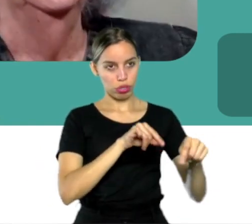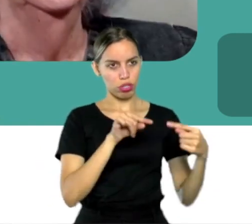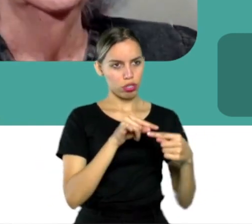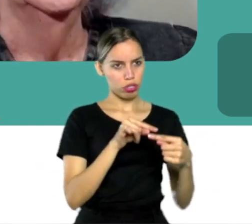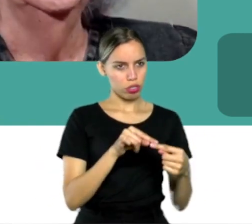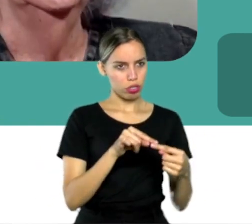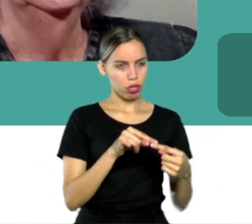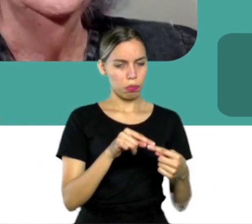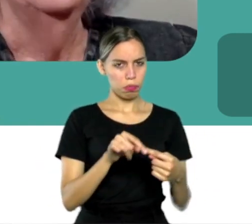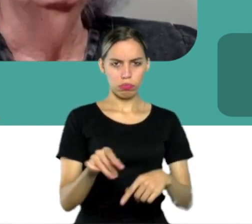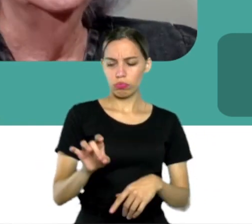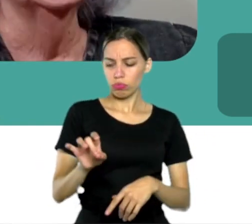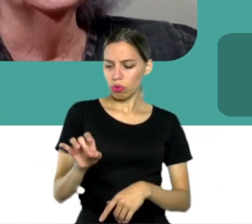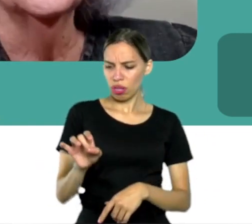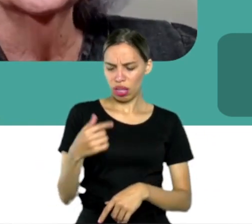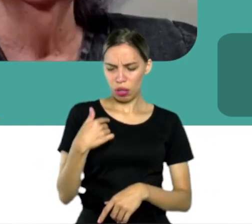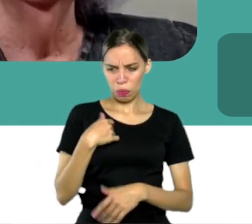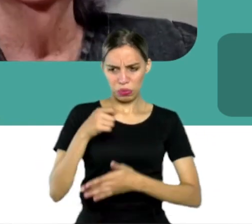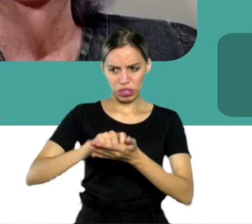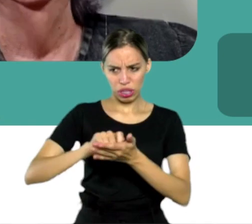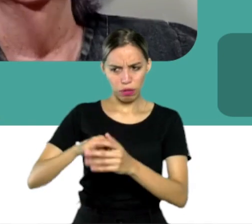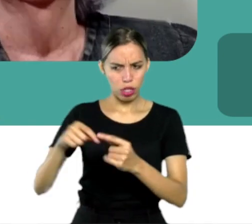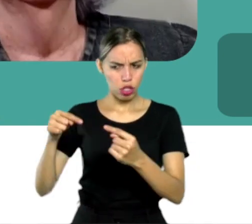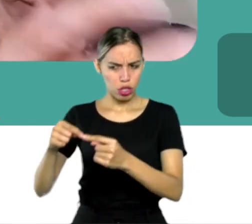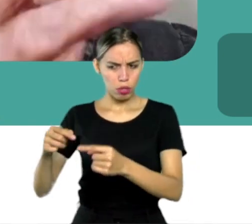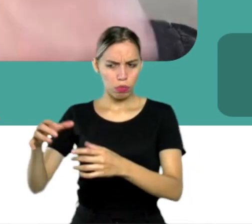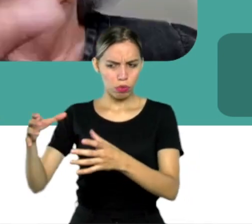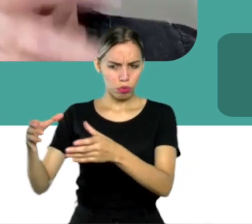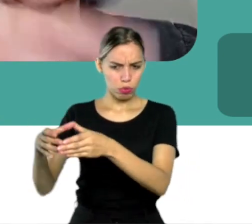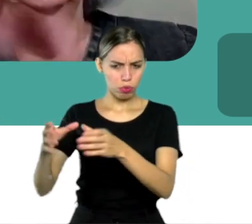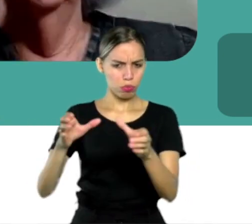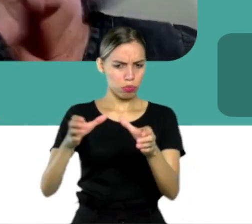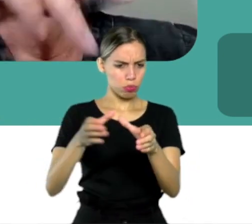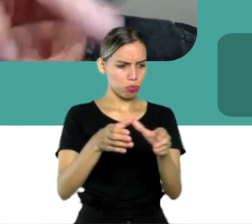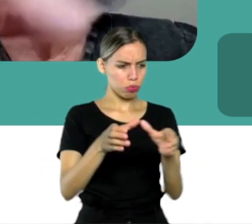público, né? Mas um dia, Silvana Menezes,